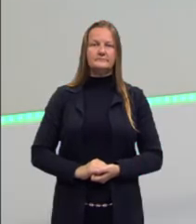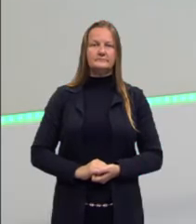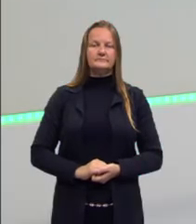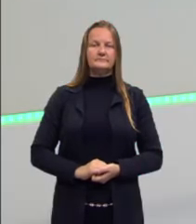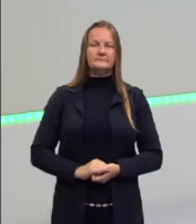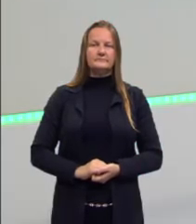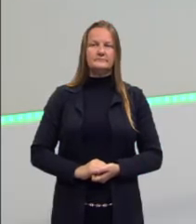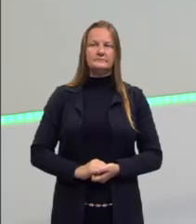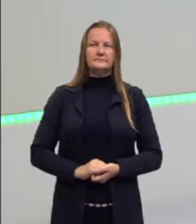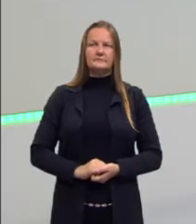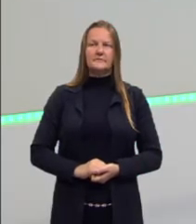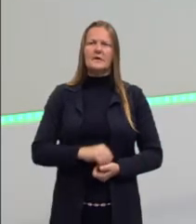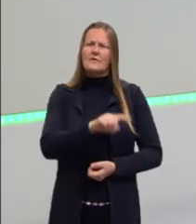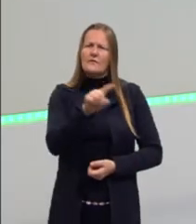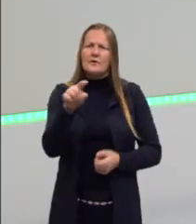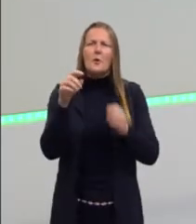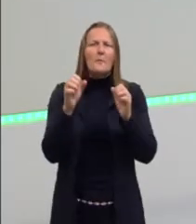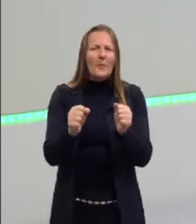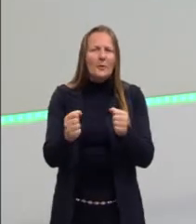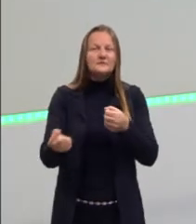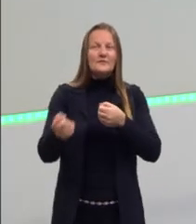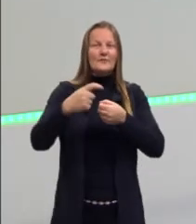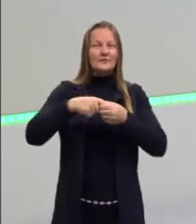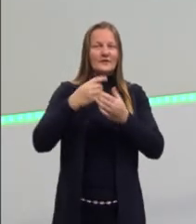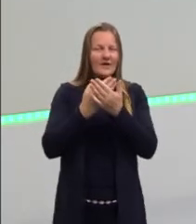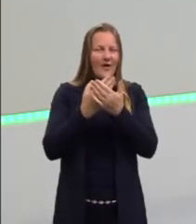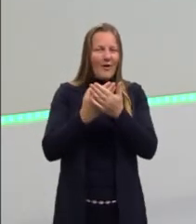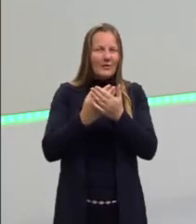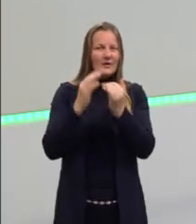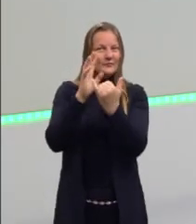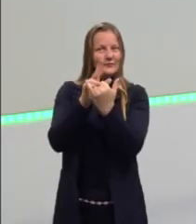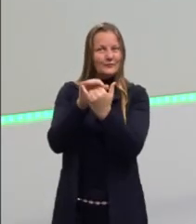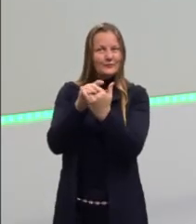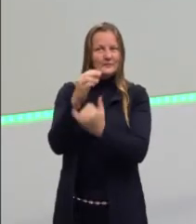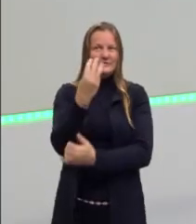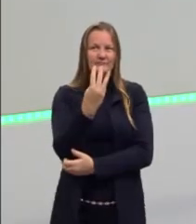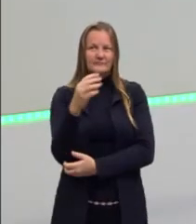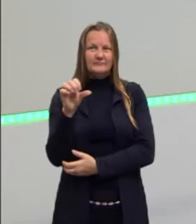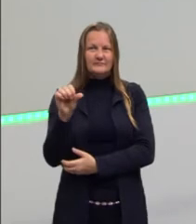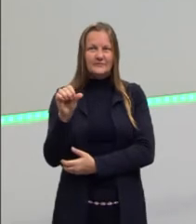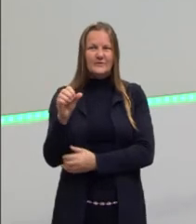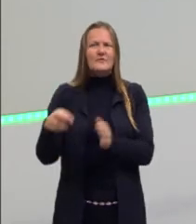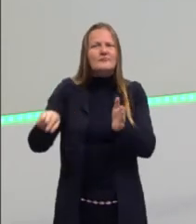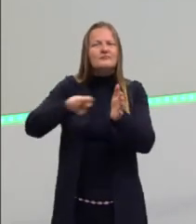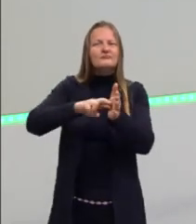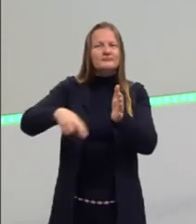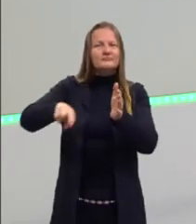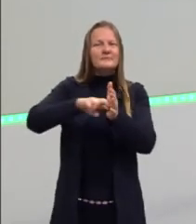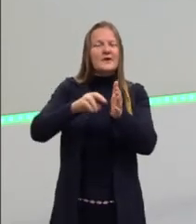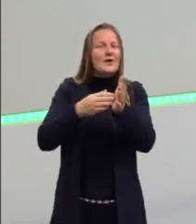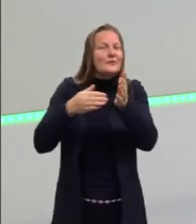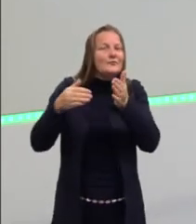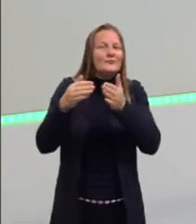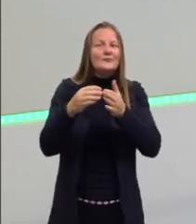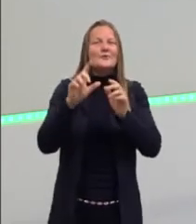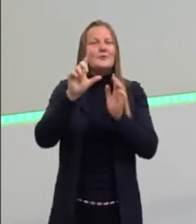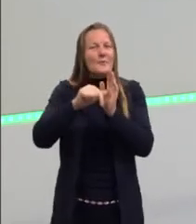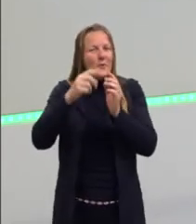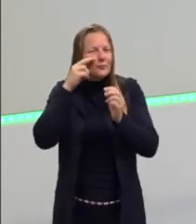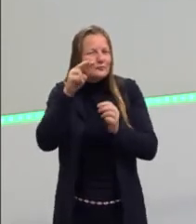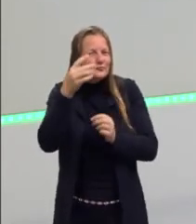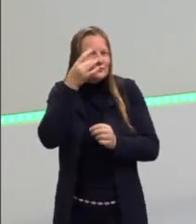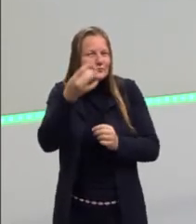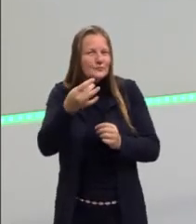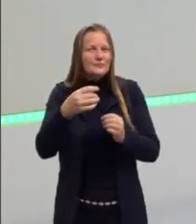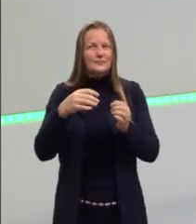vocês podem voltar lá na aula 39 se for necessário e dá uma revisada e depois assiste de novo